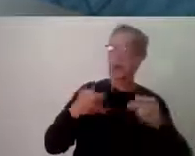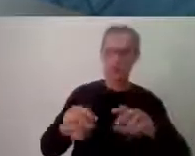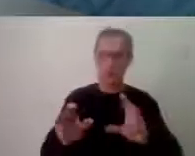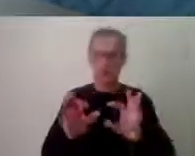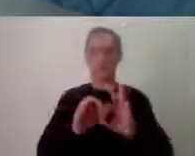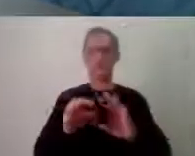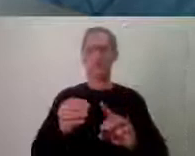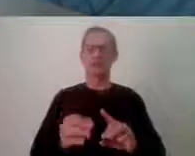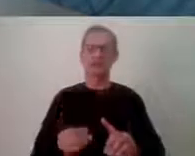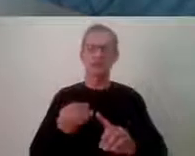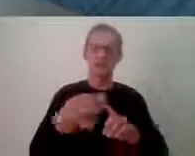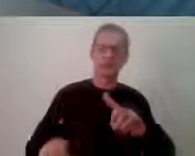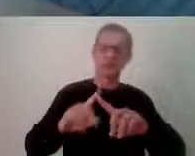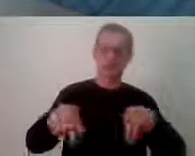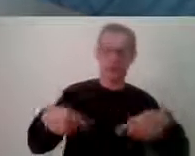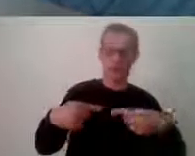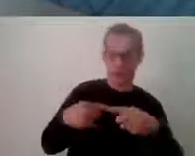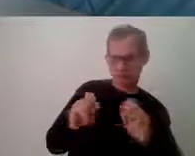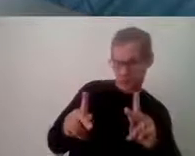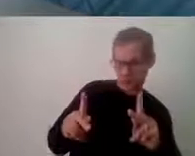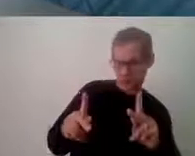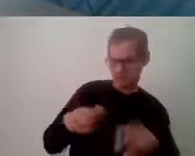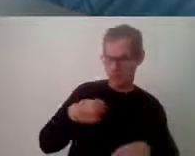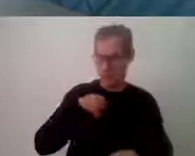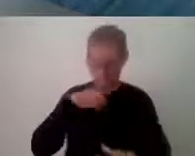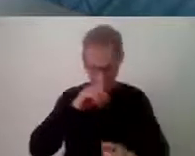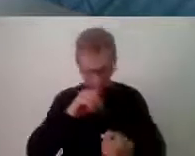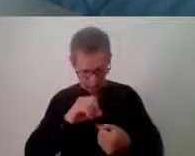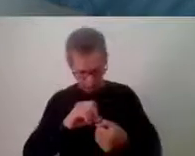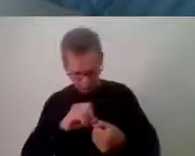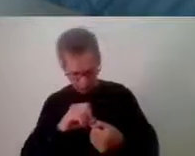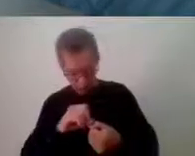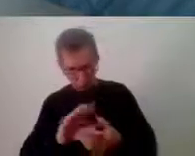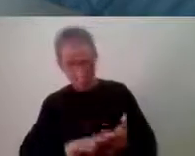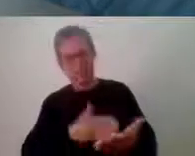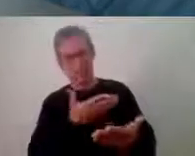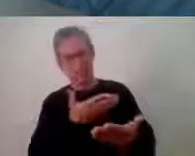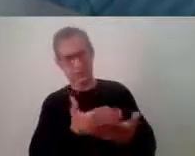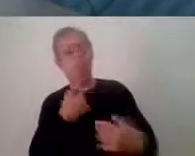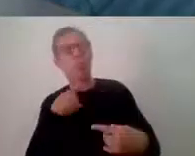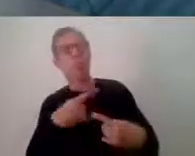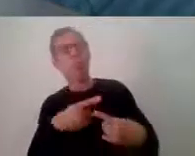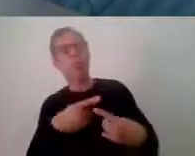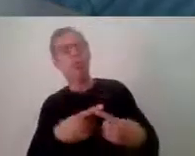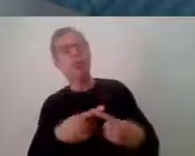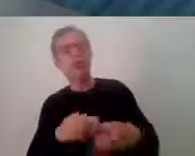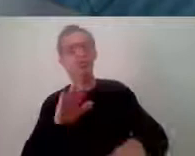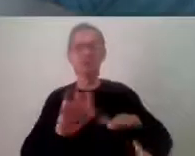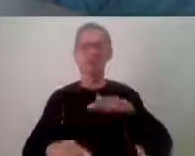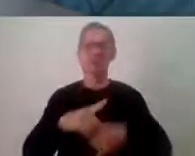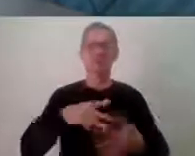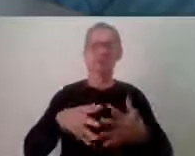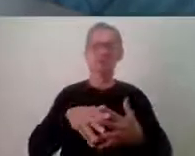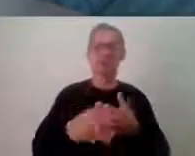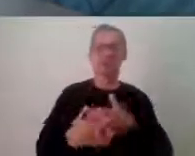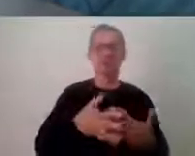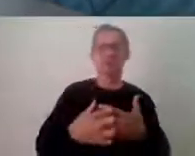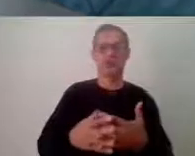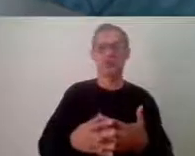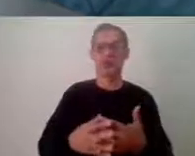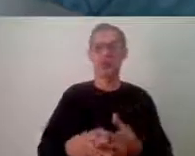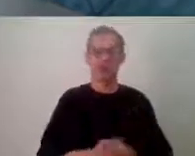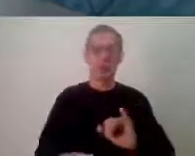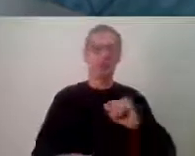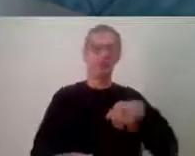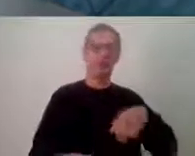integral definida é uma área, tá bom? Eu posso fazer uma interpretação. Por que às vezes há essa confusão, né, de que uma